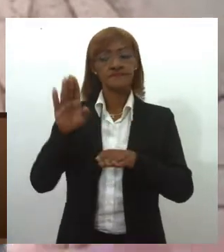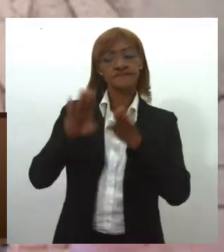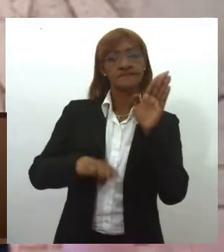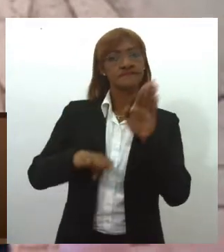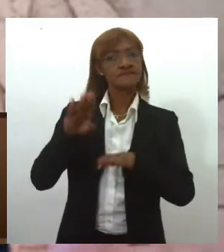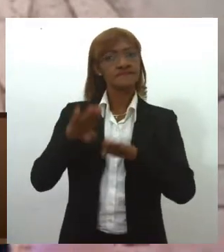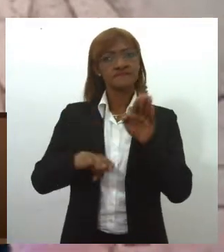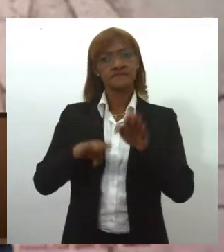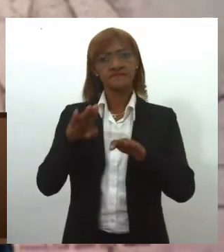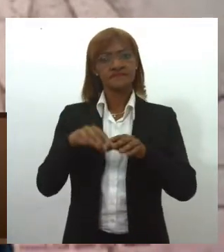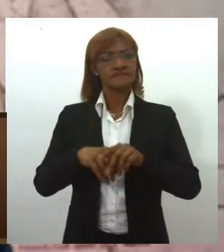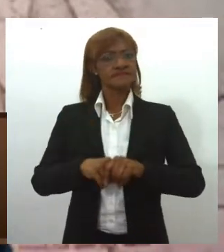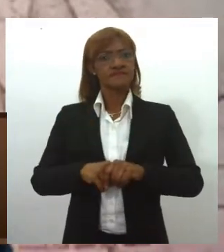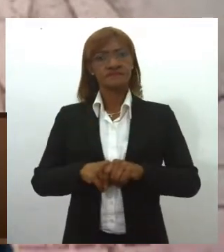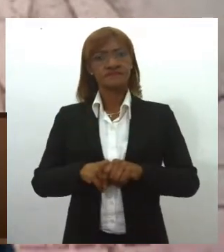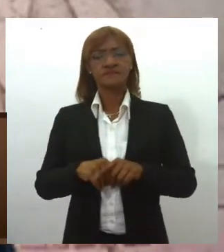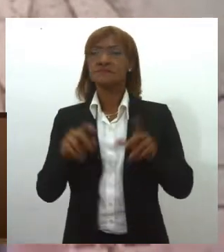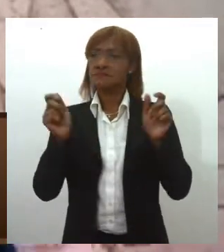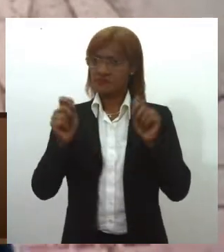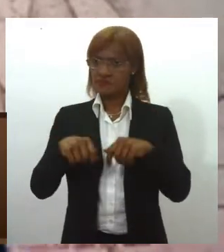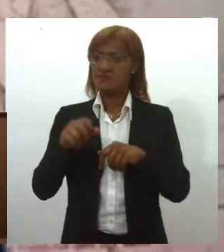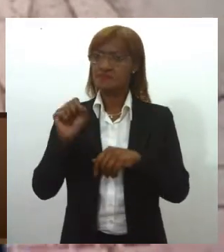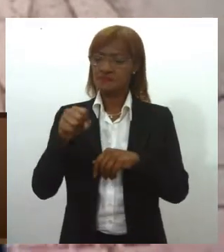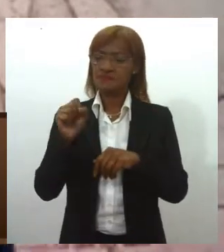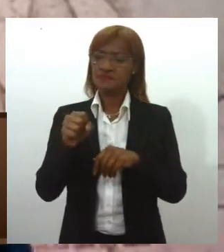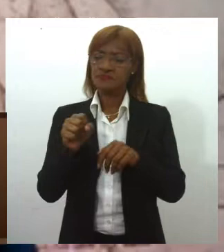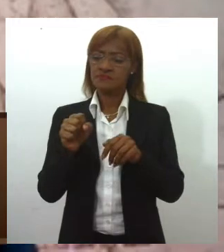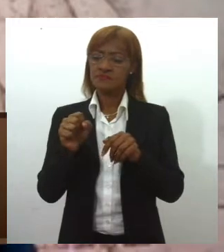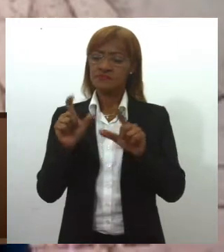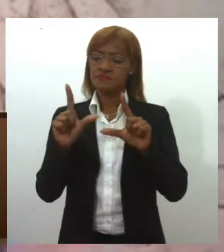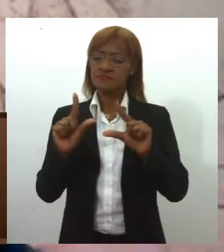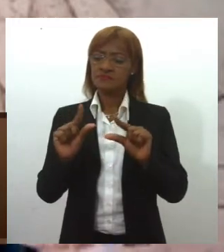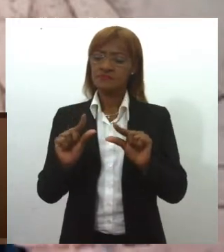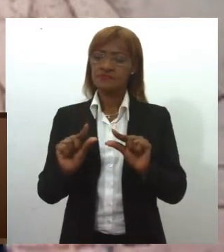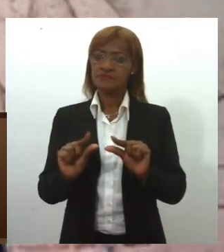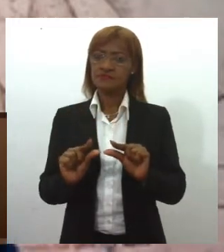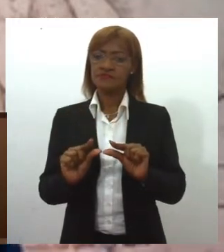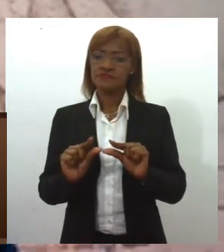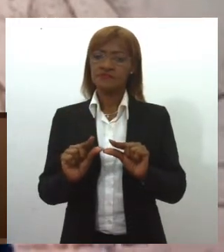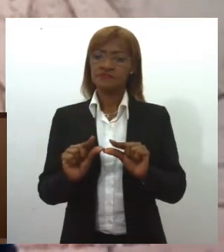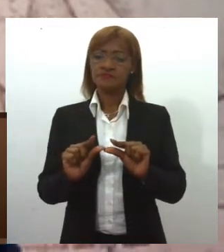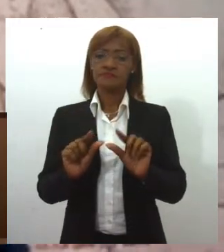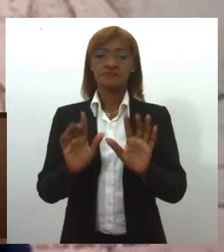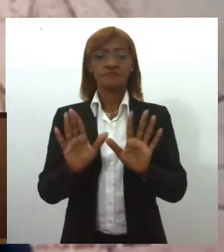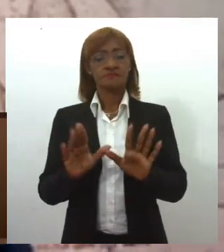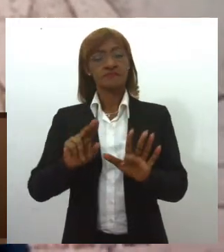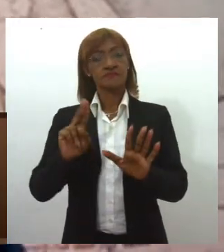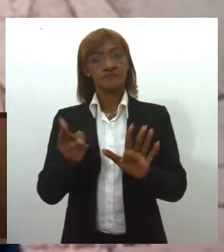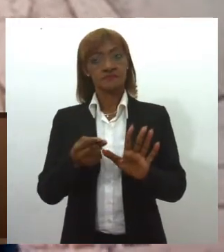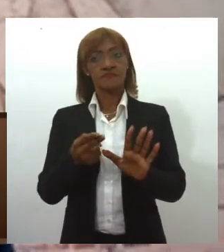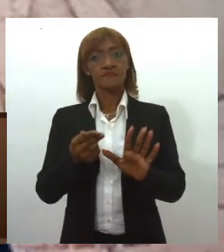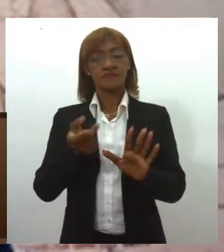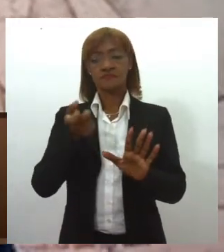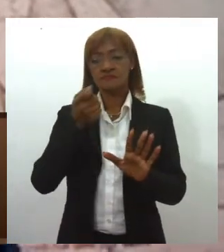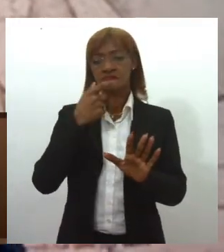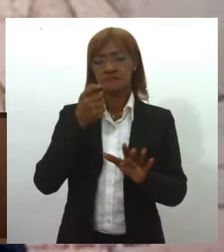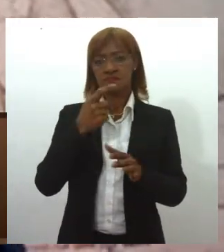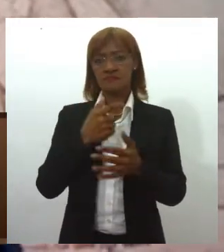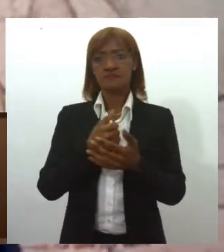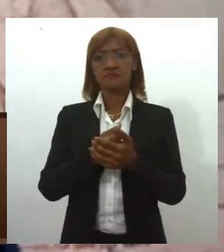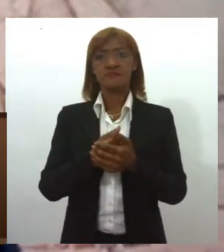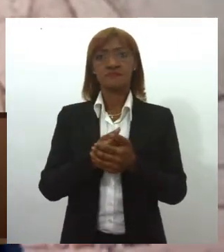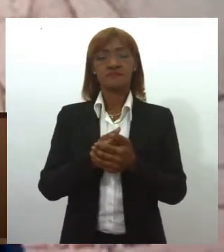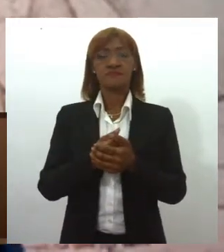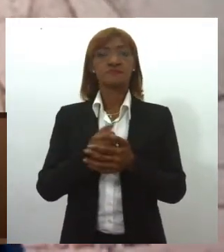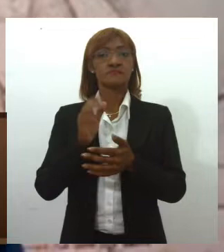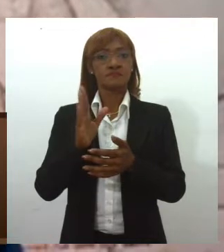efeitos colaterais podem ser amenizados por tratamentos ou medicações que os médicos que acompanham os